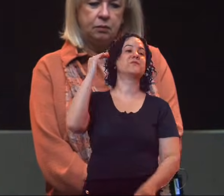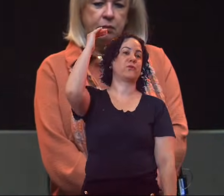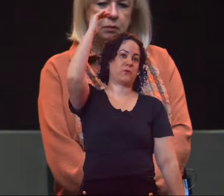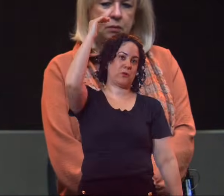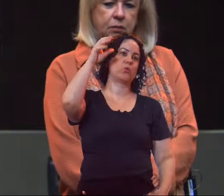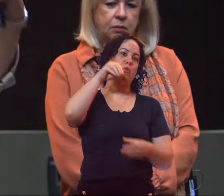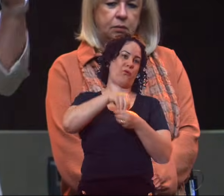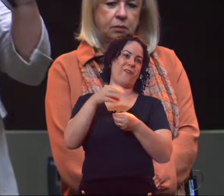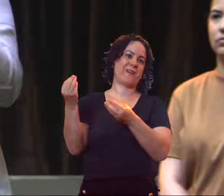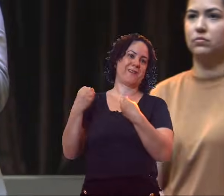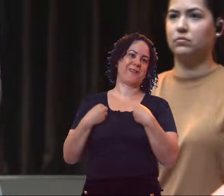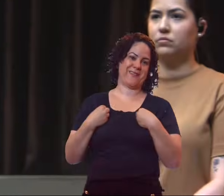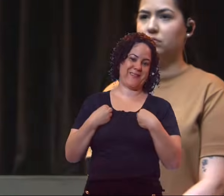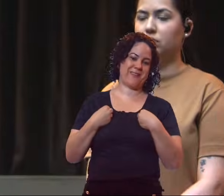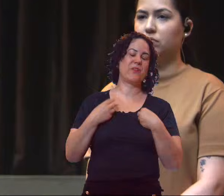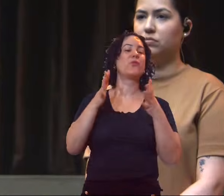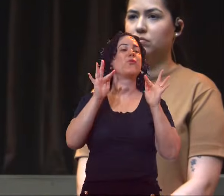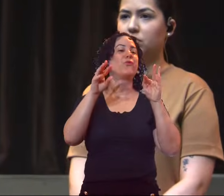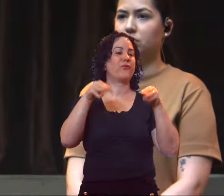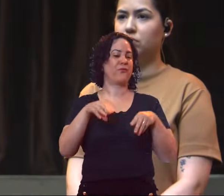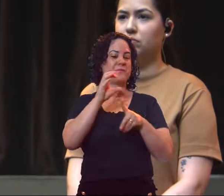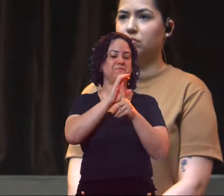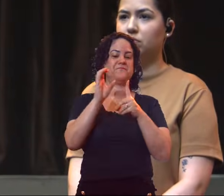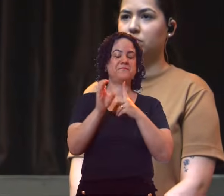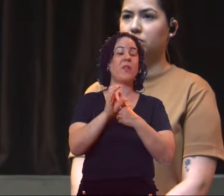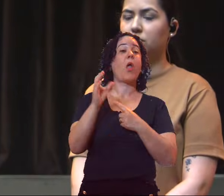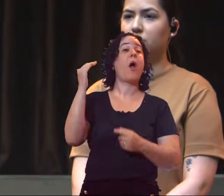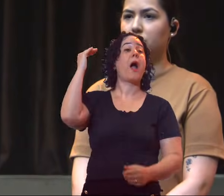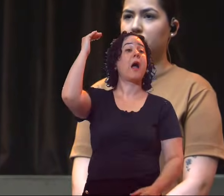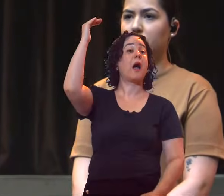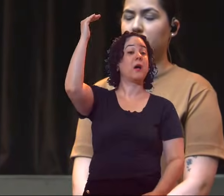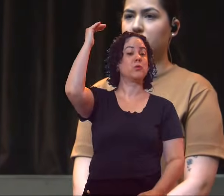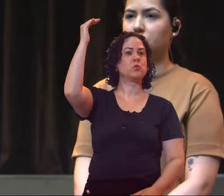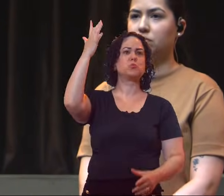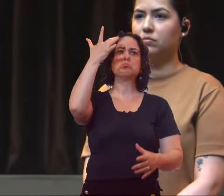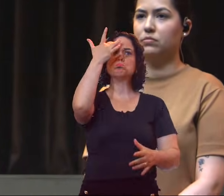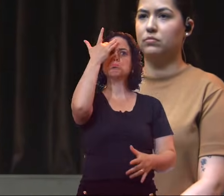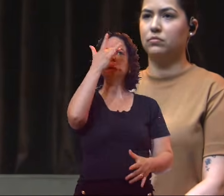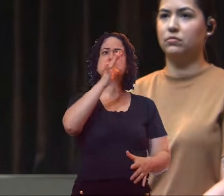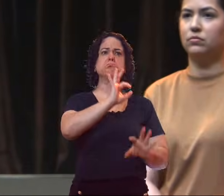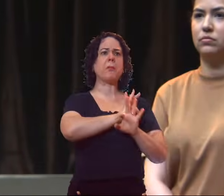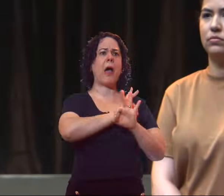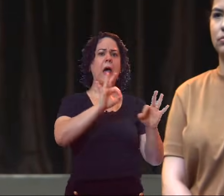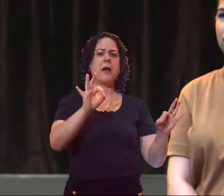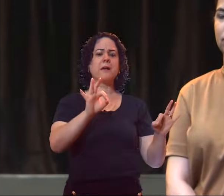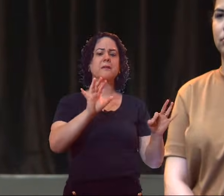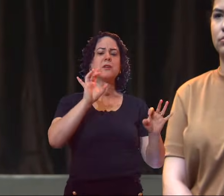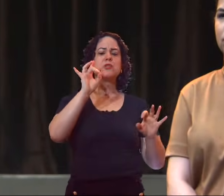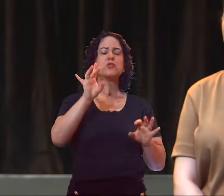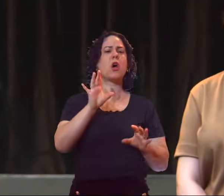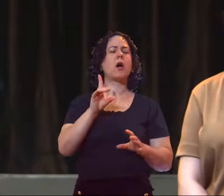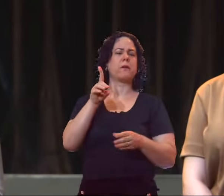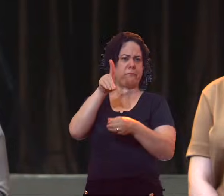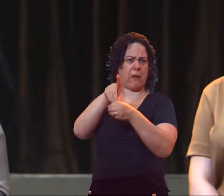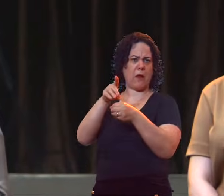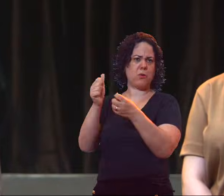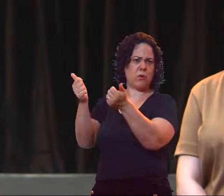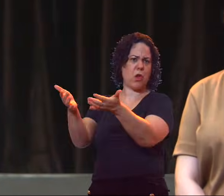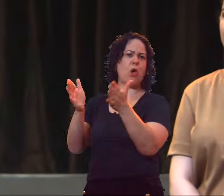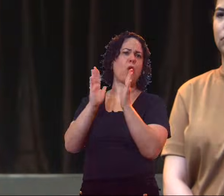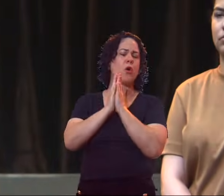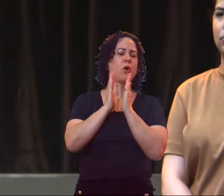que deu uma oferta. No final do culto, veio um adulto, sem saber de nada, ela simplesmente só entregou o dízimo e